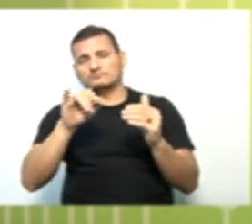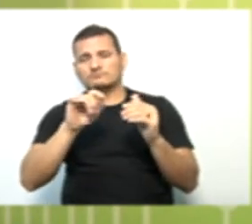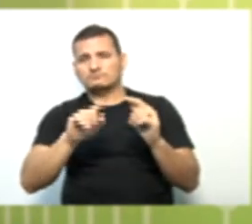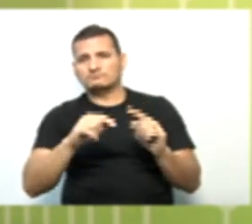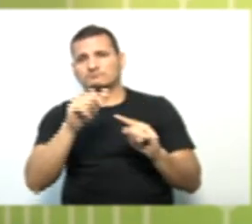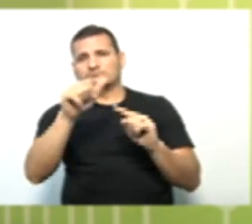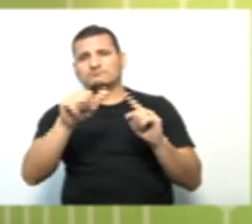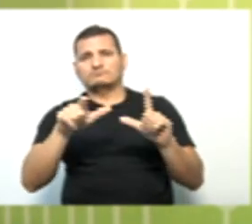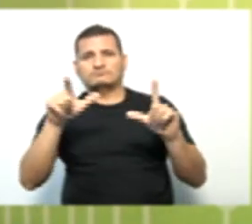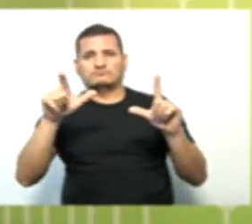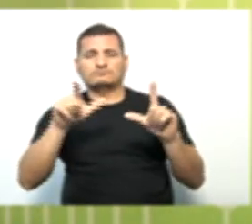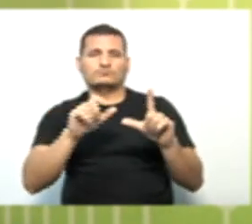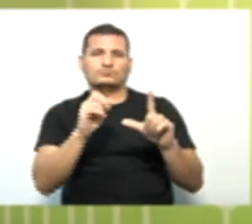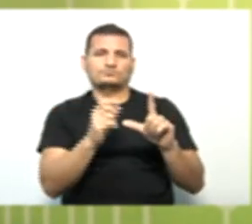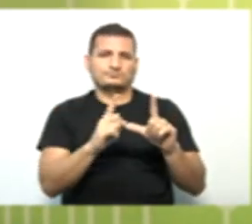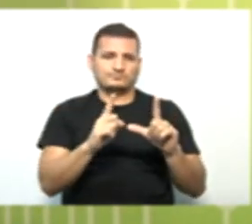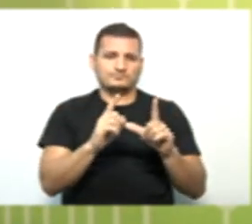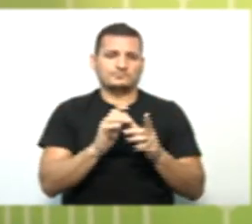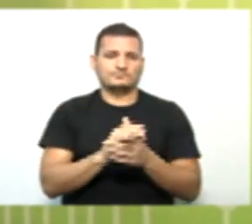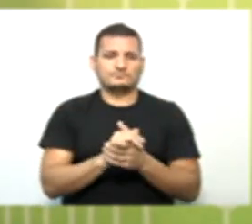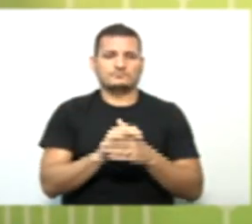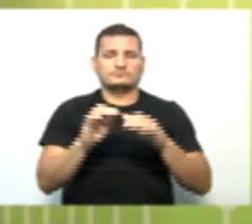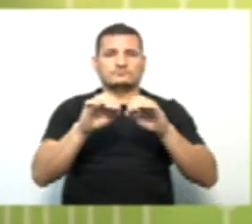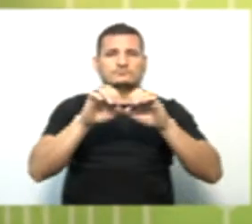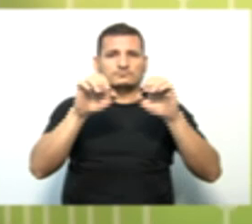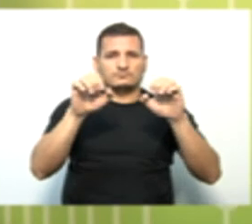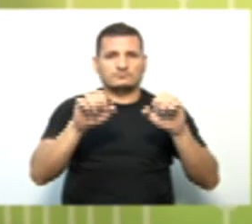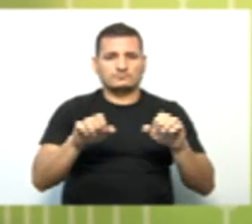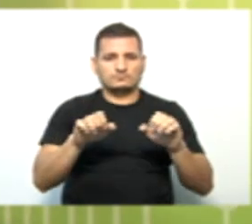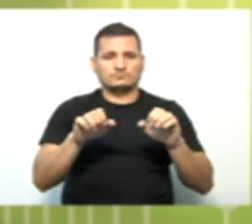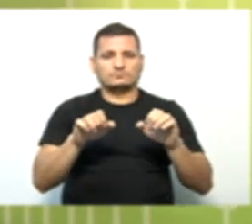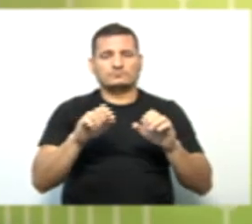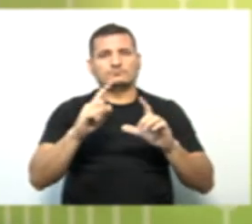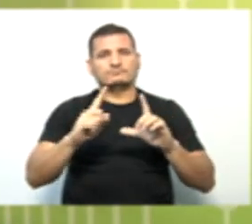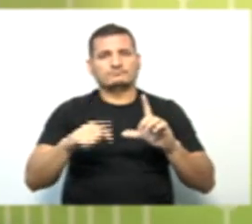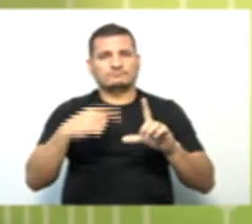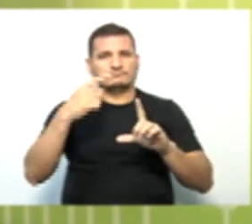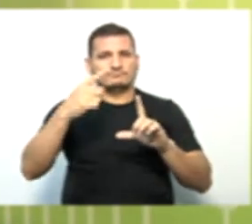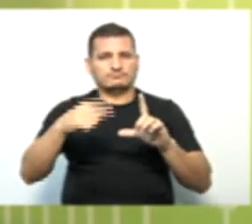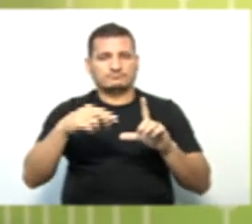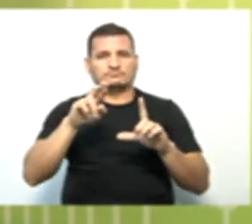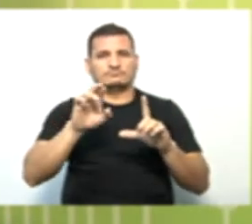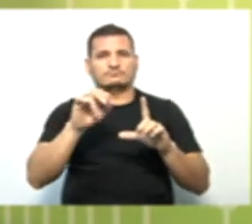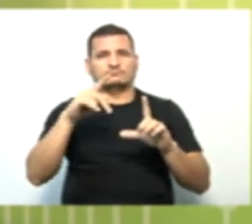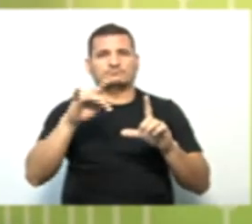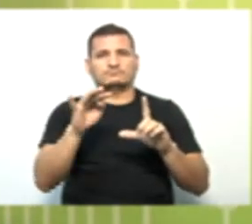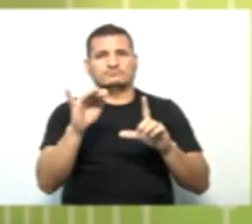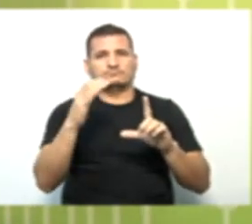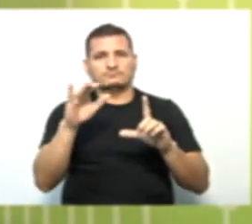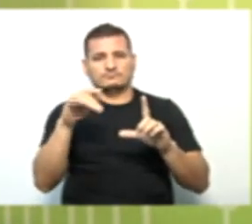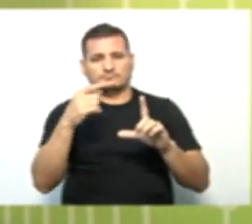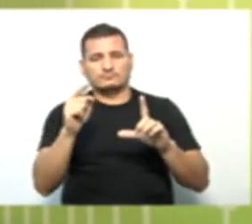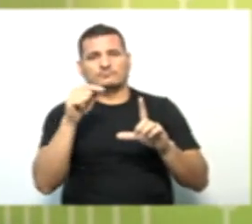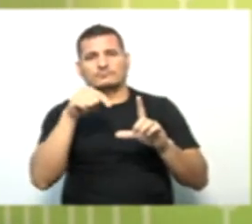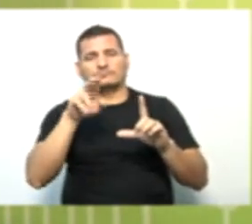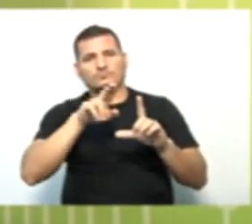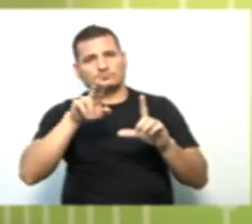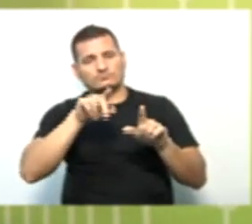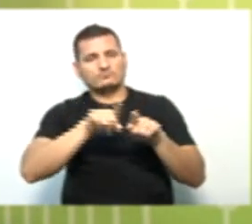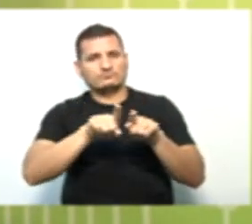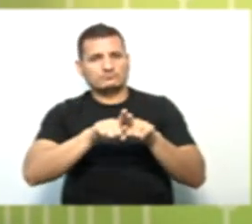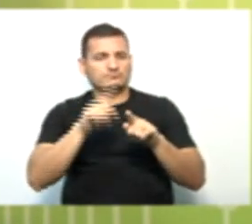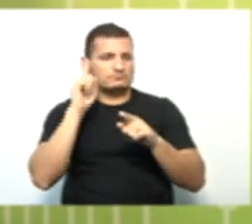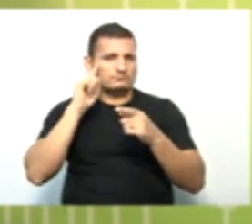executado. E também nós temos as estruturas de controle de repetição, que elas também usam expressões relacionais ou